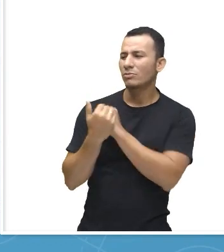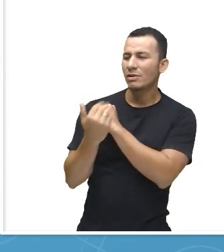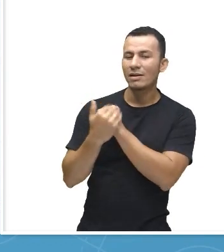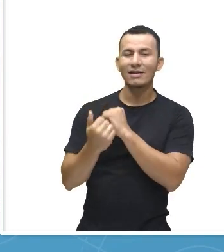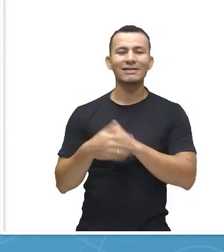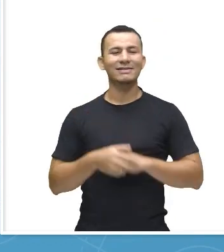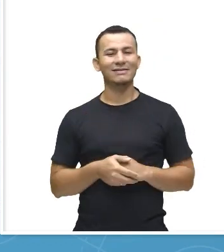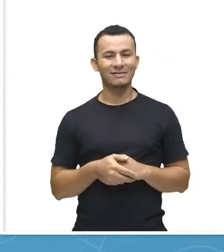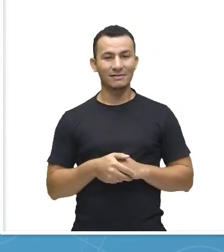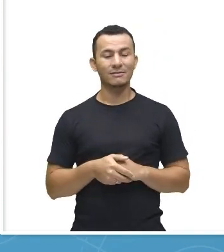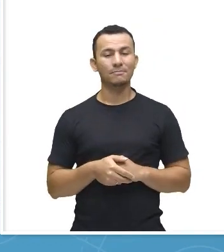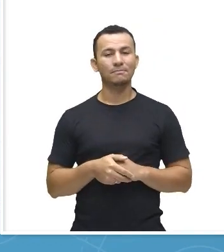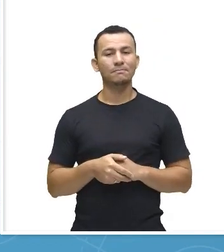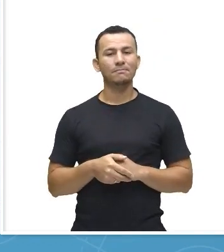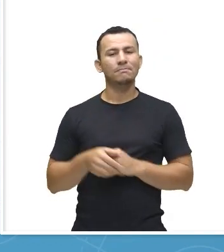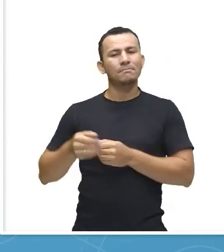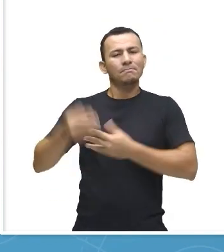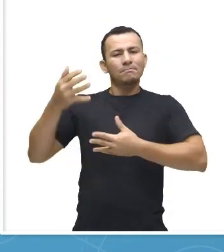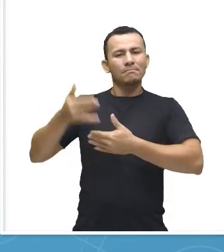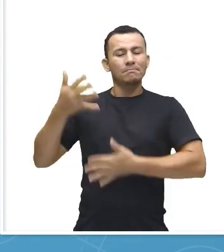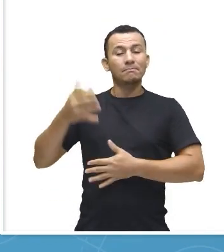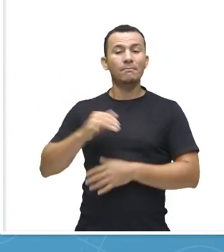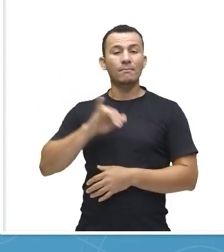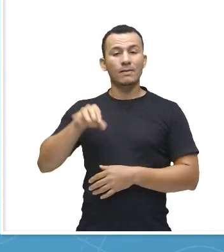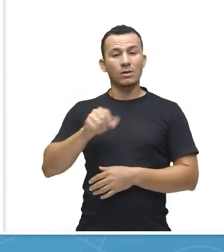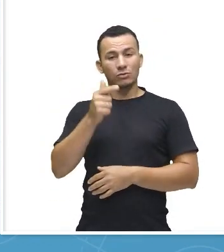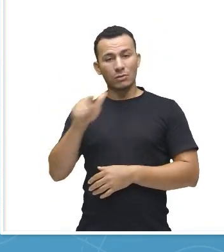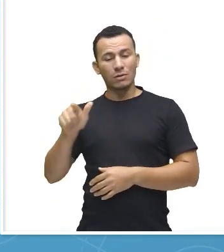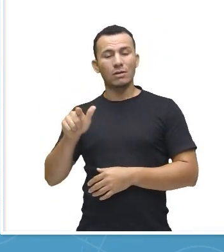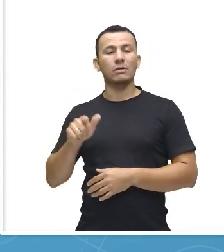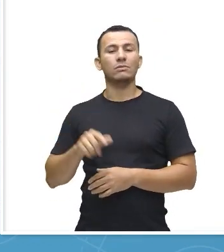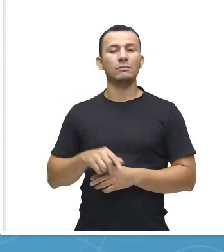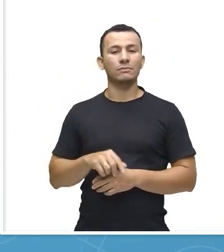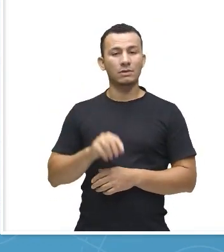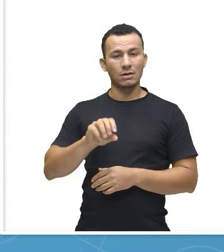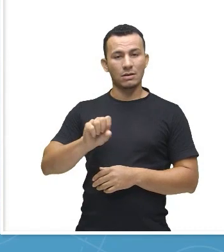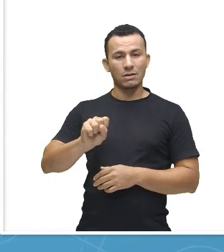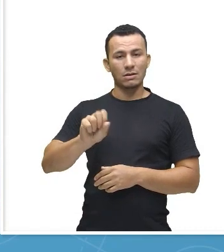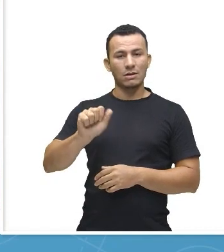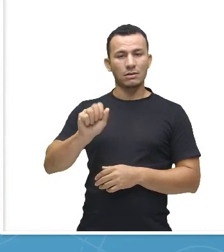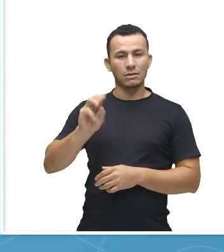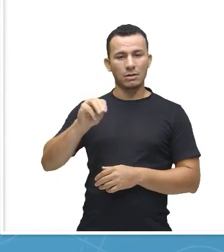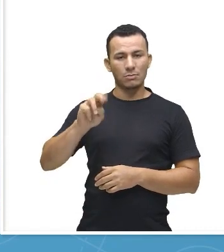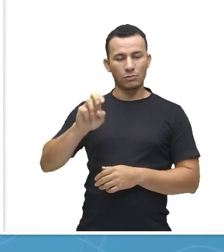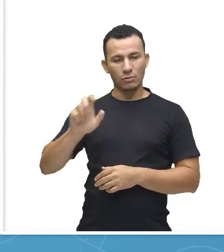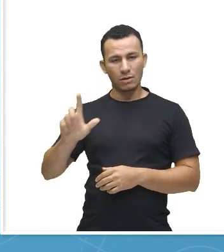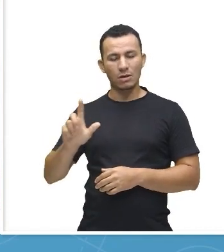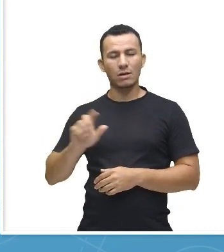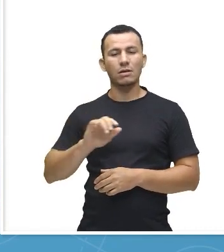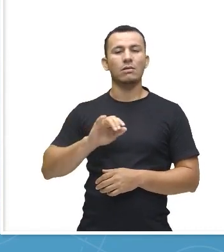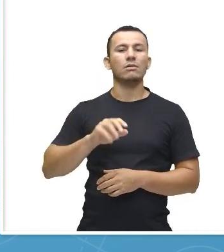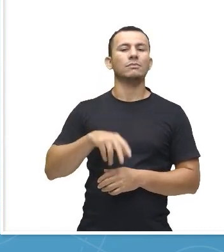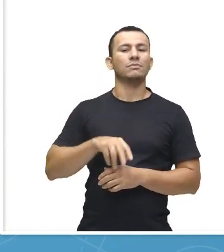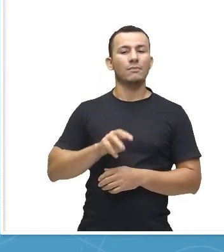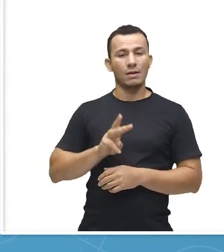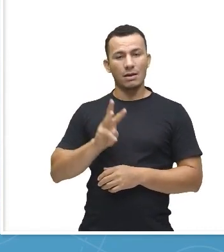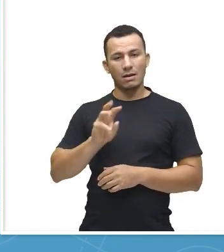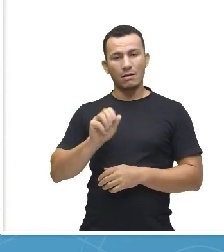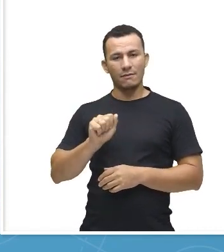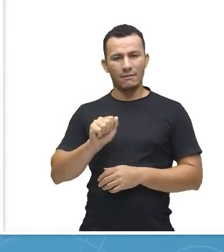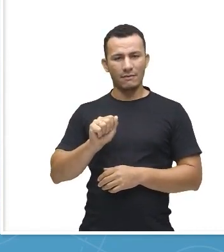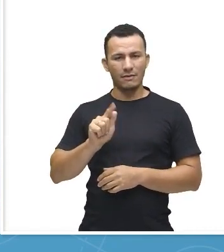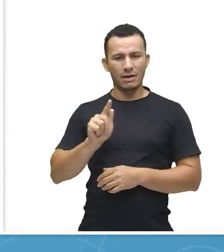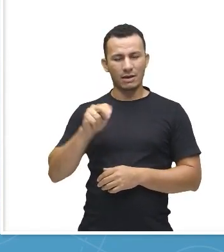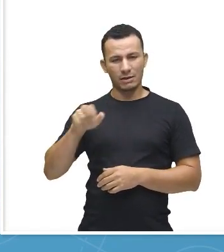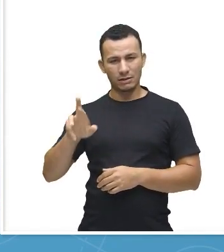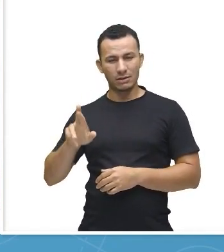comigo, conosco aqui na nossa aula? O João Davi, Samuel, estão mandando resposta, o Wagner, a